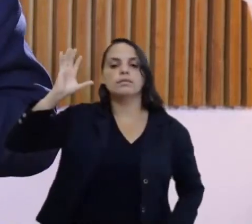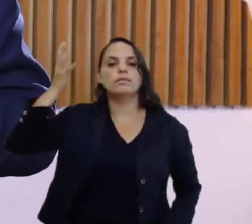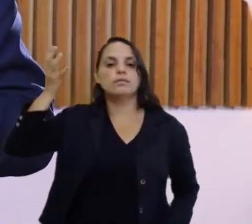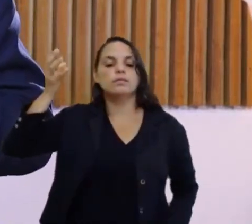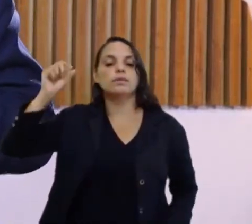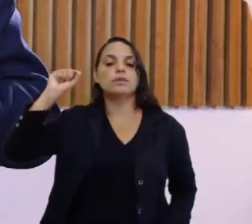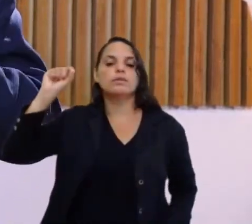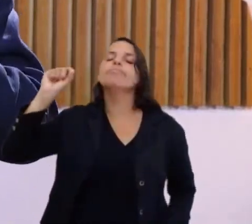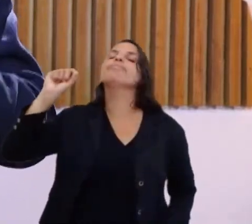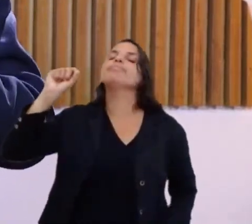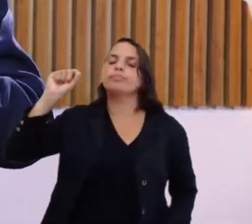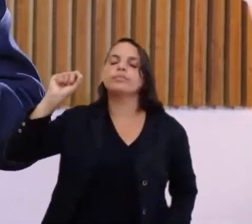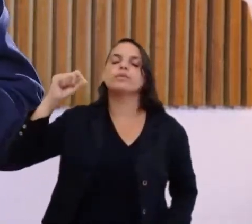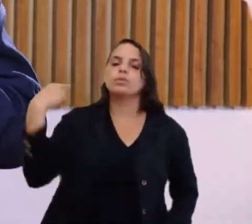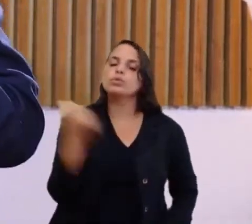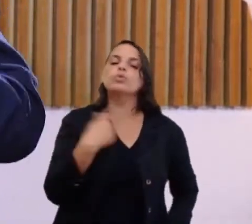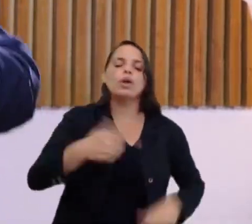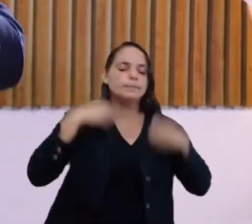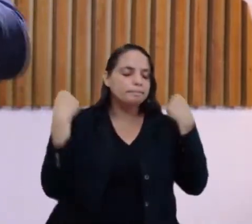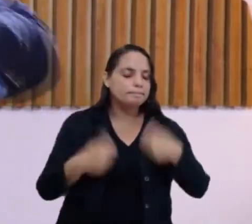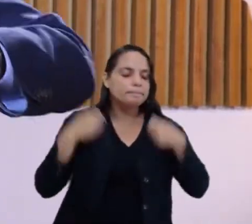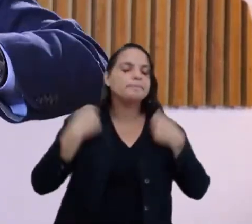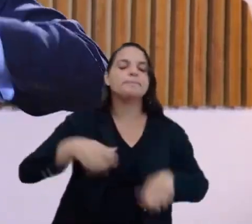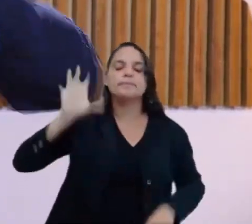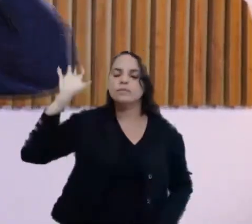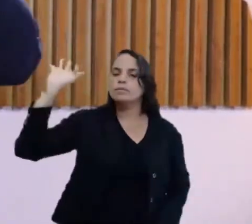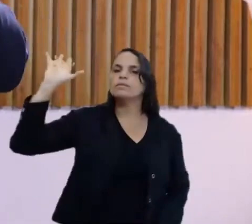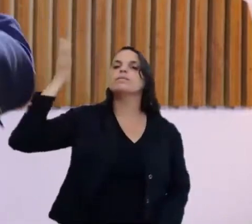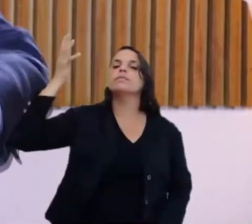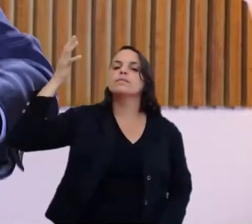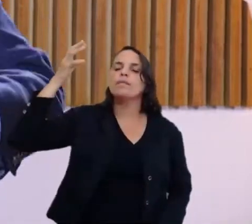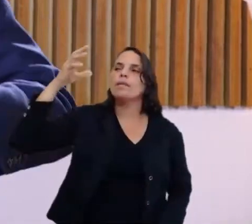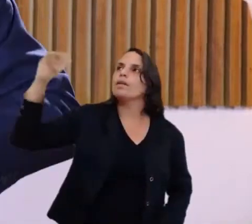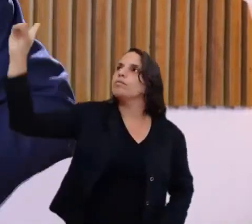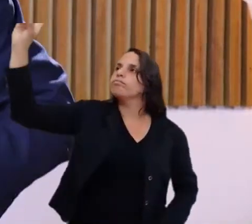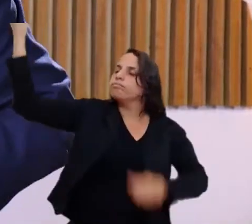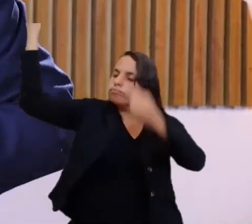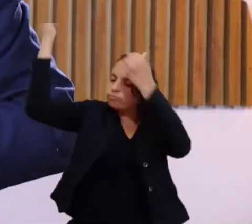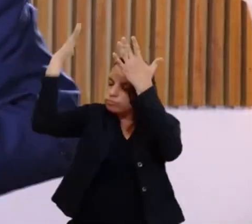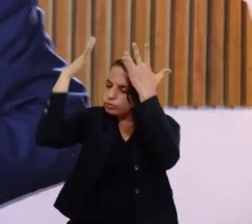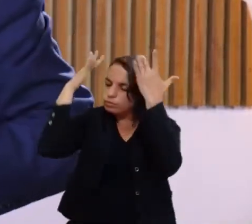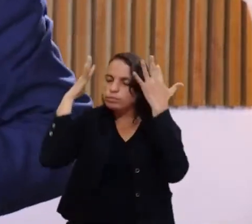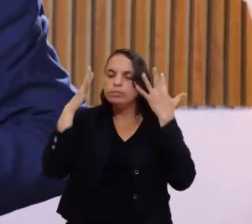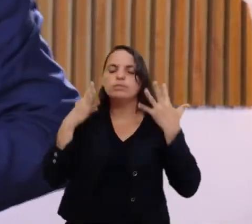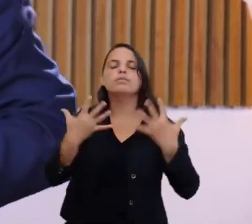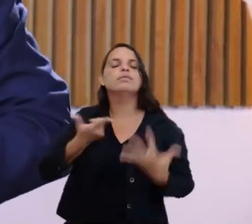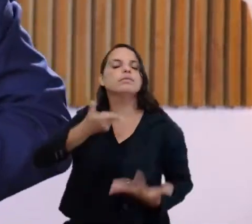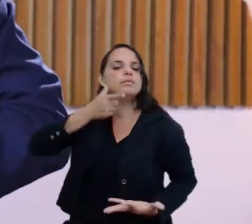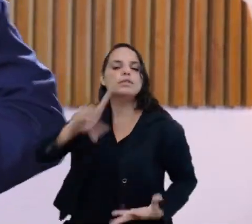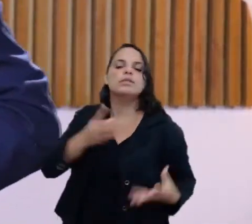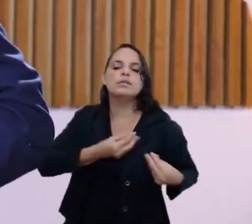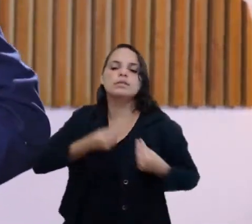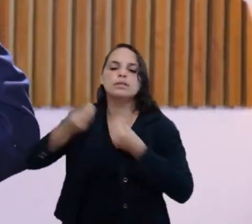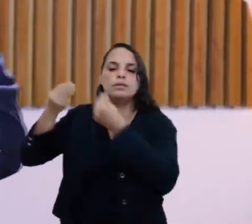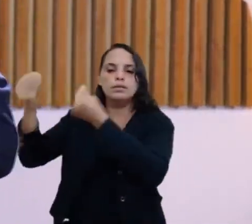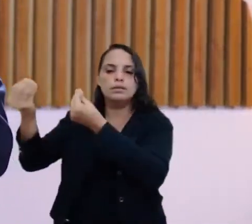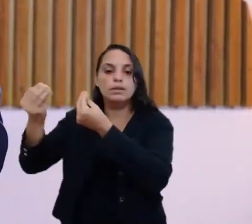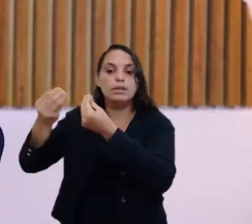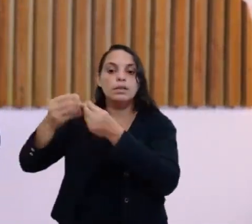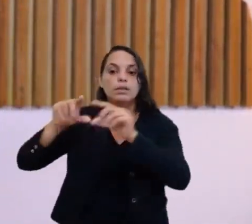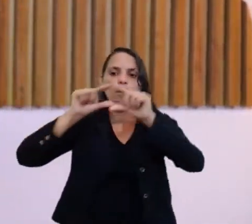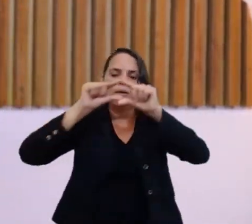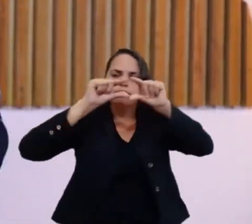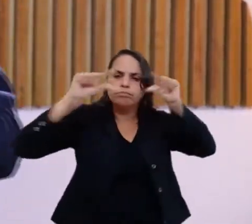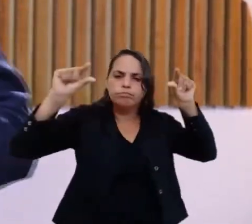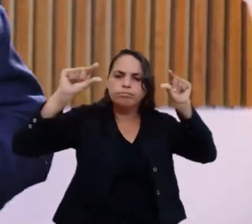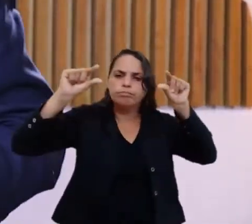é decidir, seguir ao Senhor, e Ele nos dá graça para a entrega total. Agora observem essa expressão